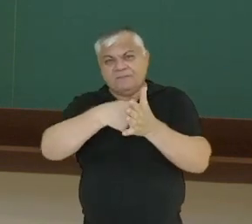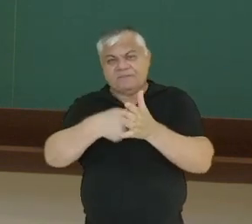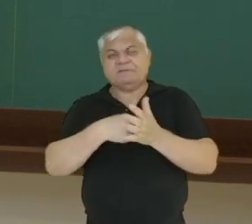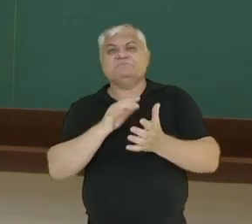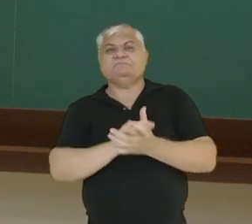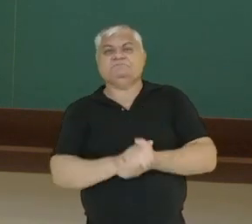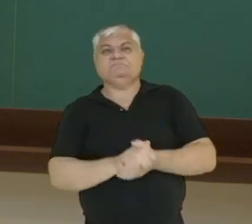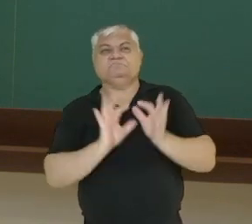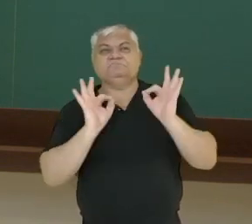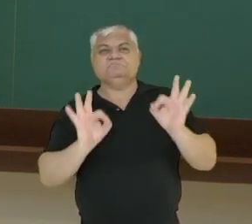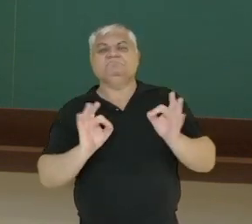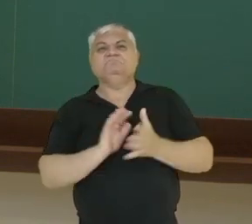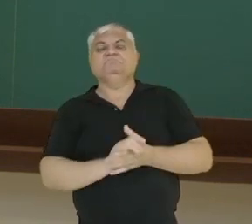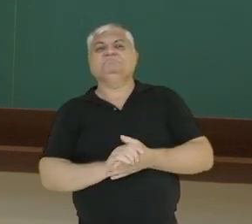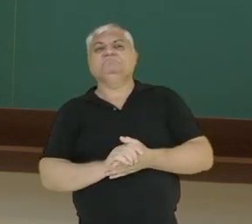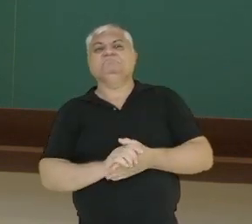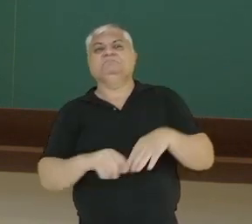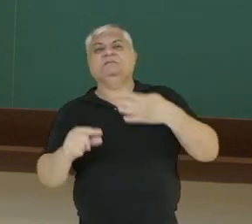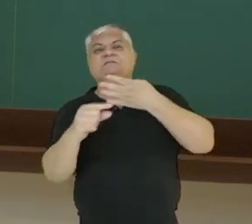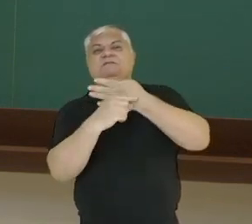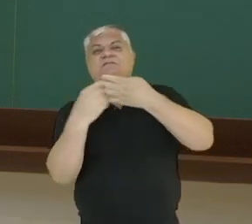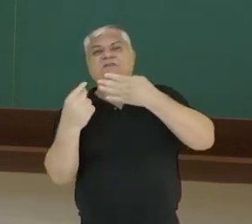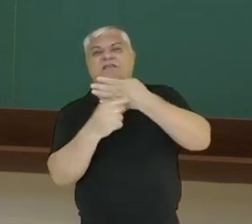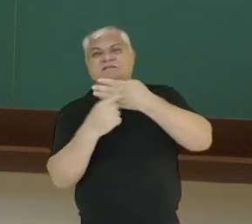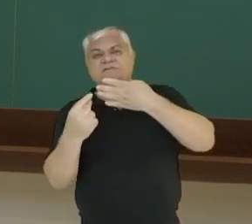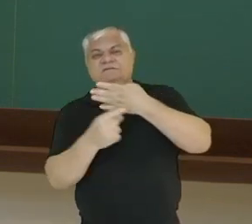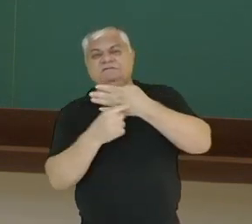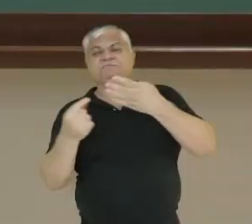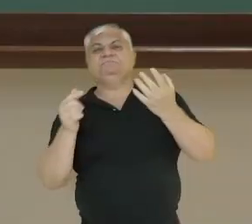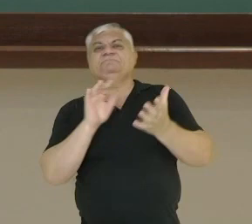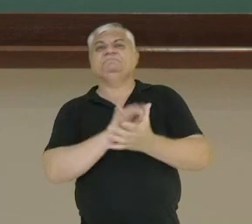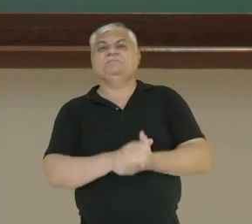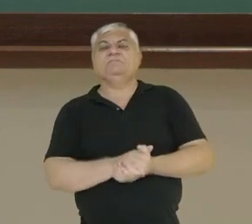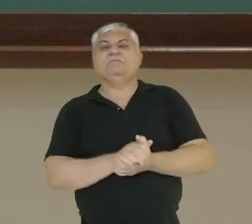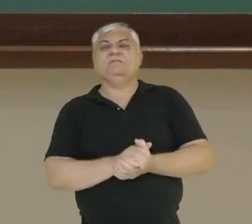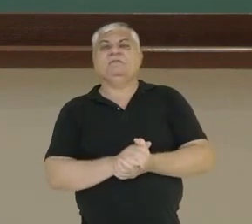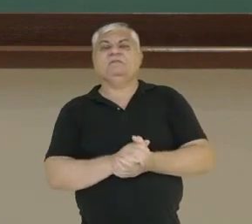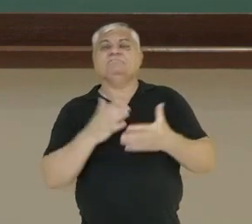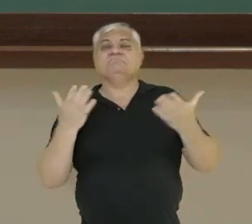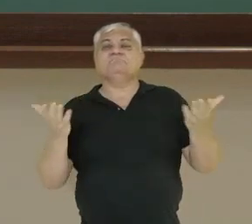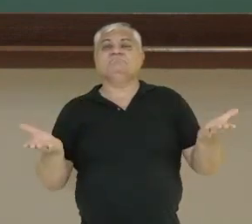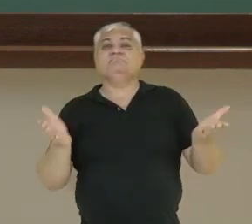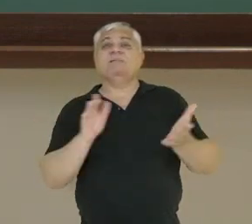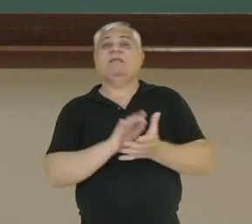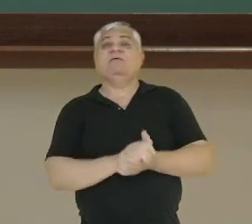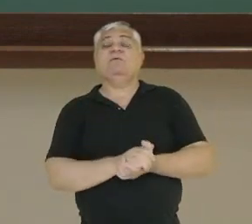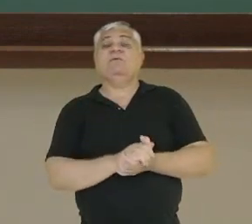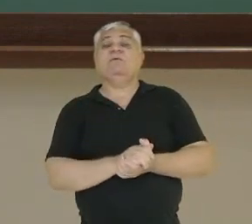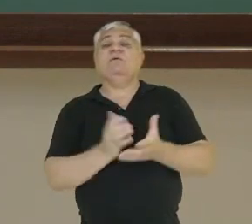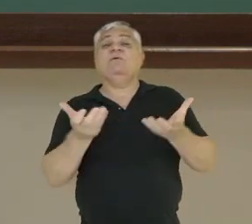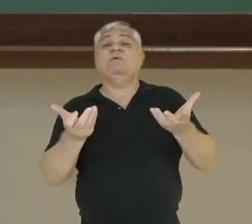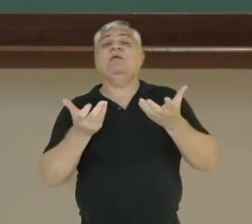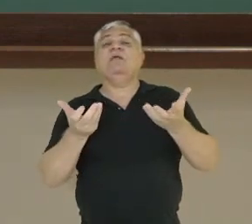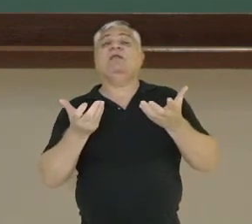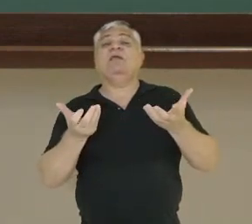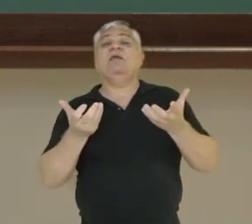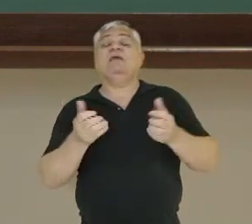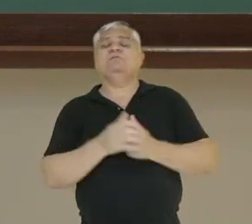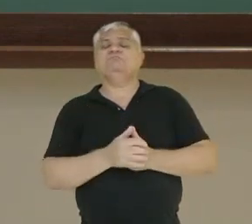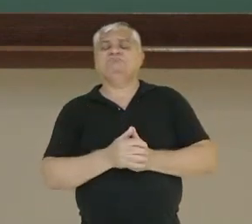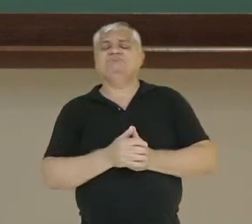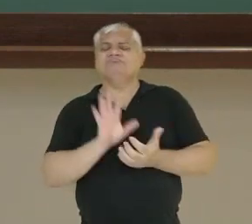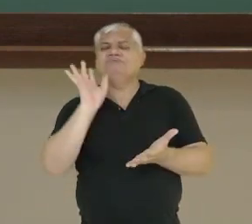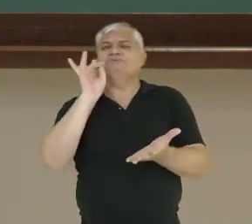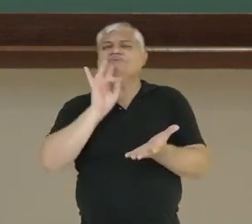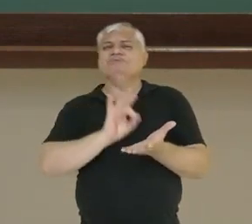questionamentos. Muito bem, temos aqui algumas referências e eu quero,